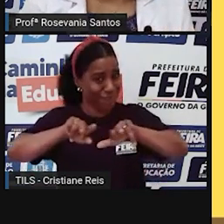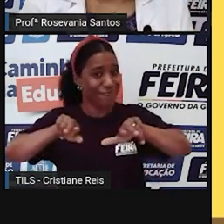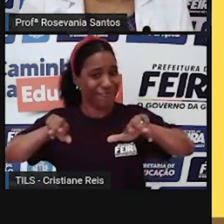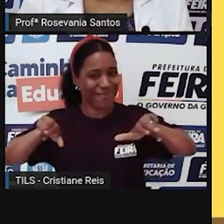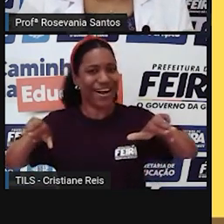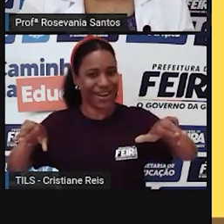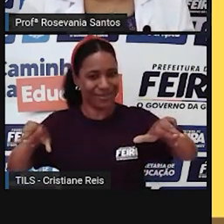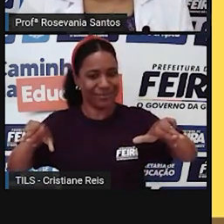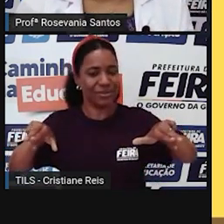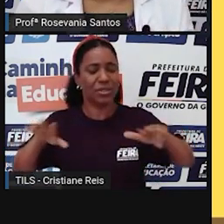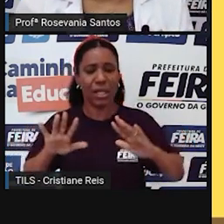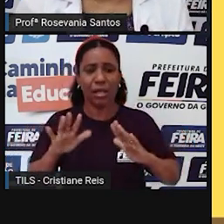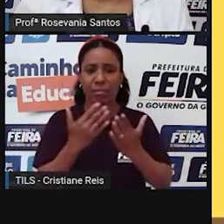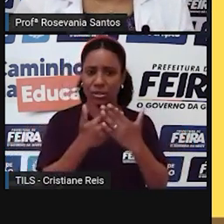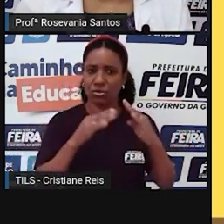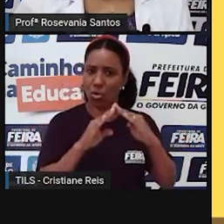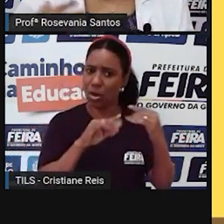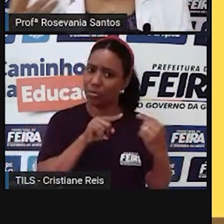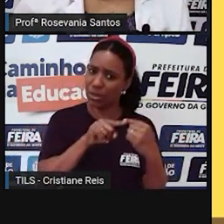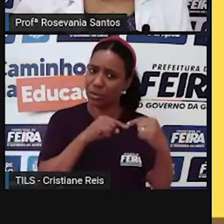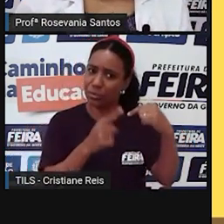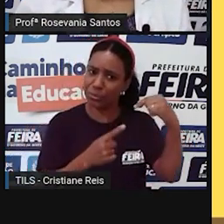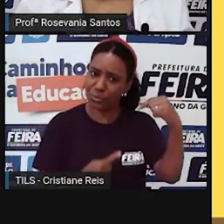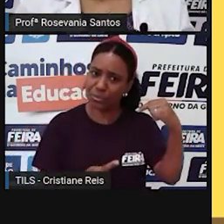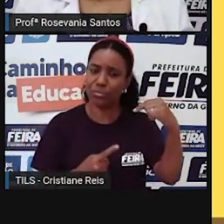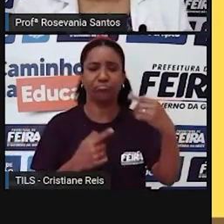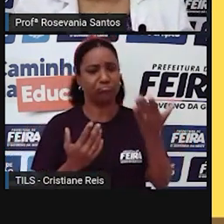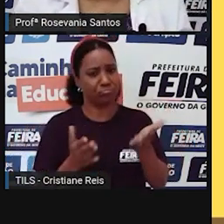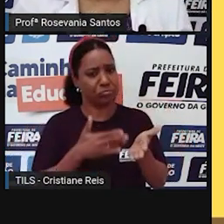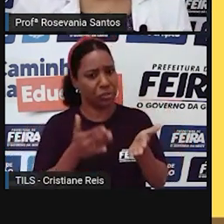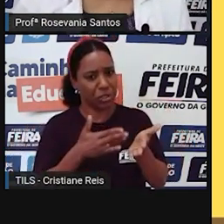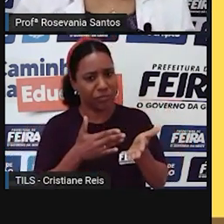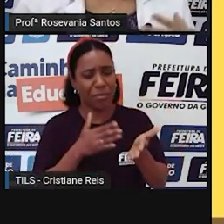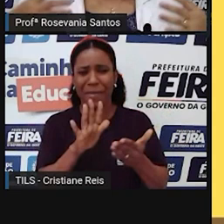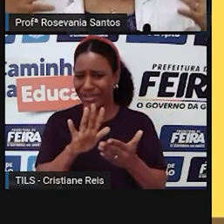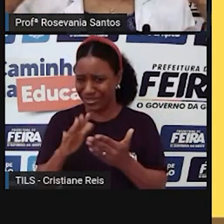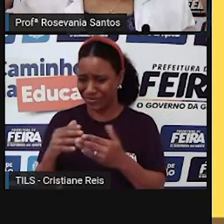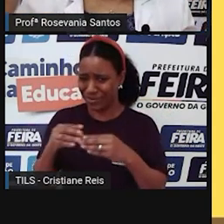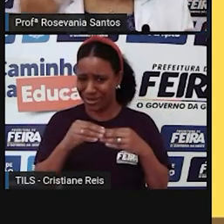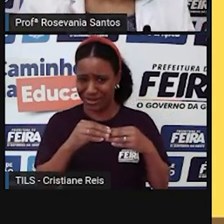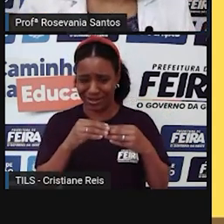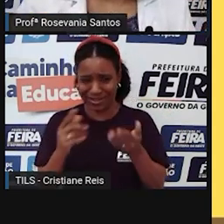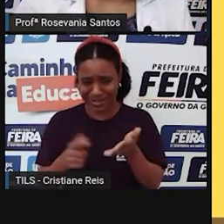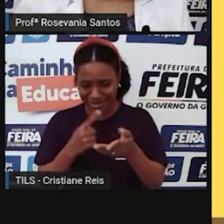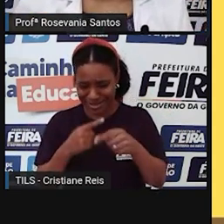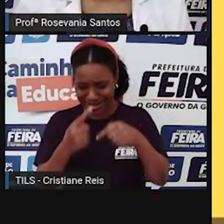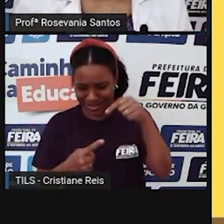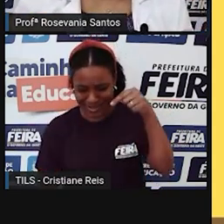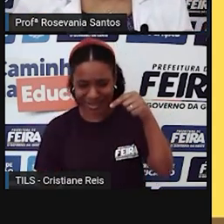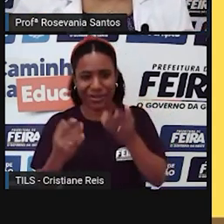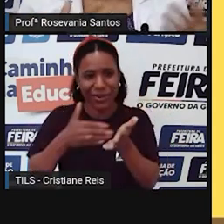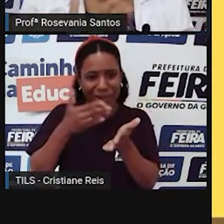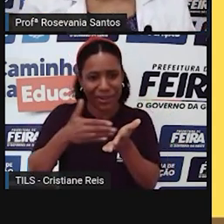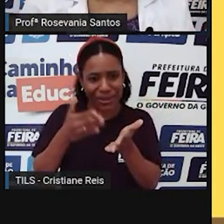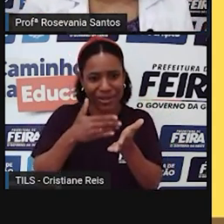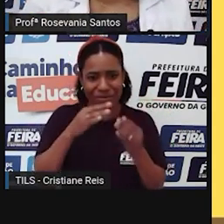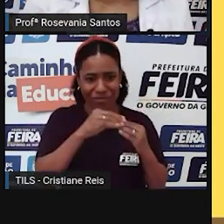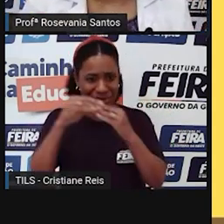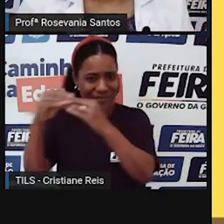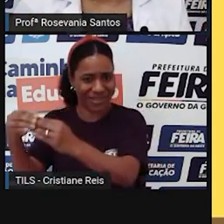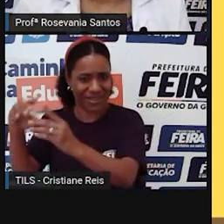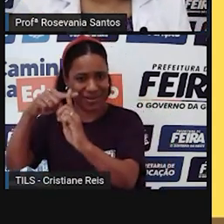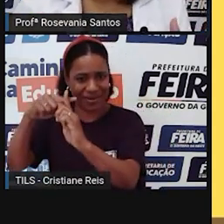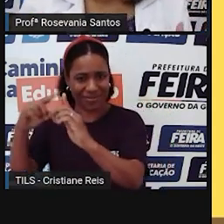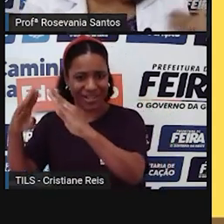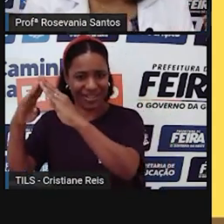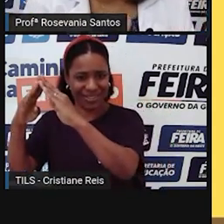outro tipo de coisa, né? A depender da religião, eu vou levar um texto, eu vou levar a Bíblia, né? Eu tenho um outro comportamento. Eu não vou de farda,